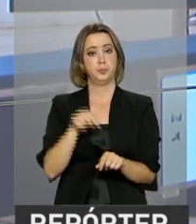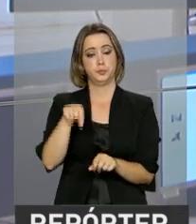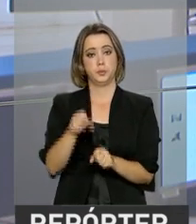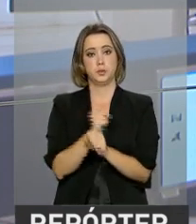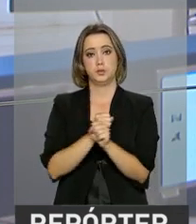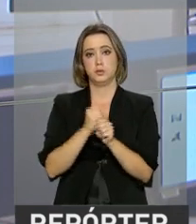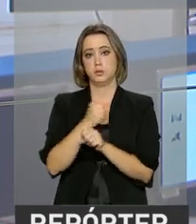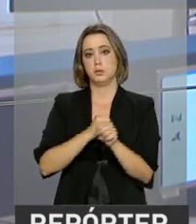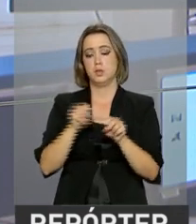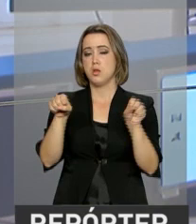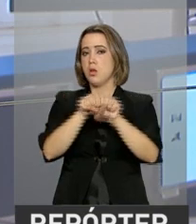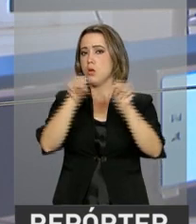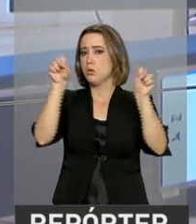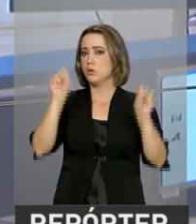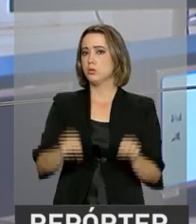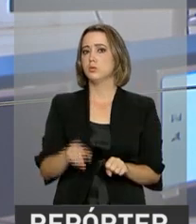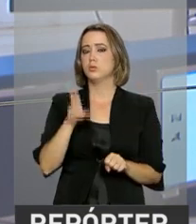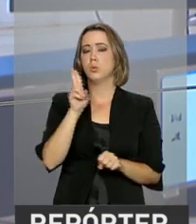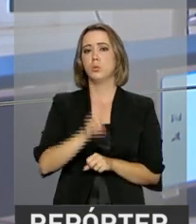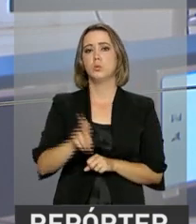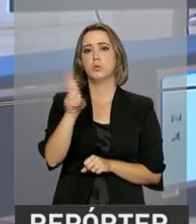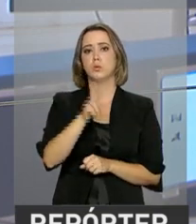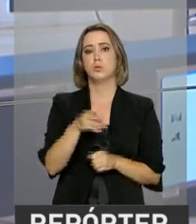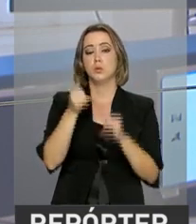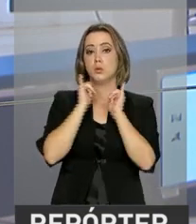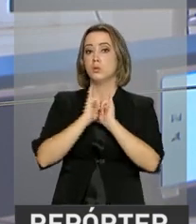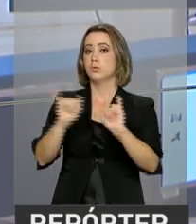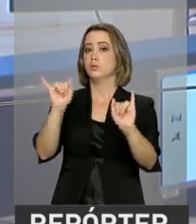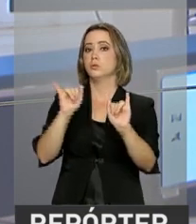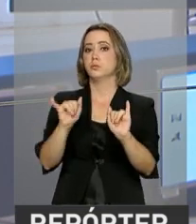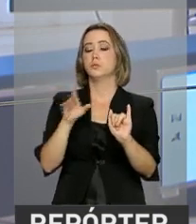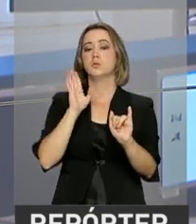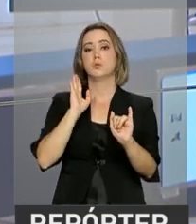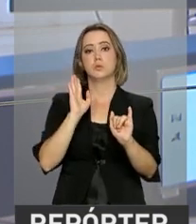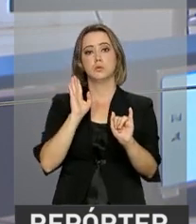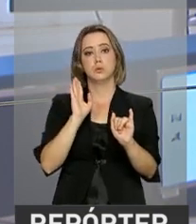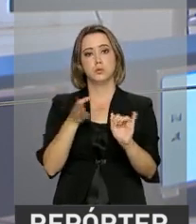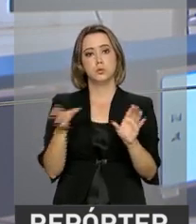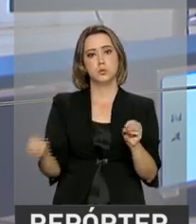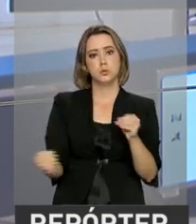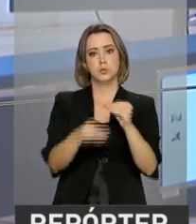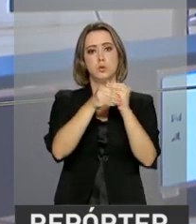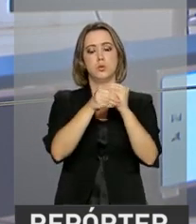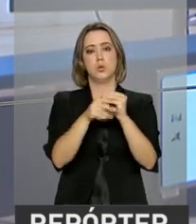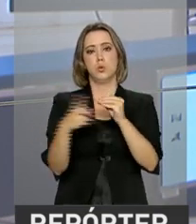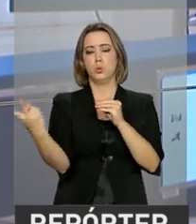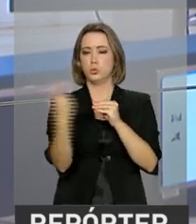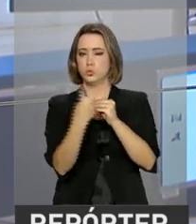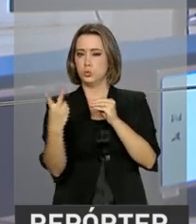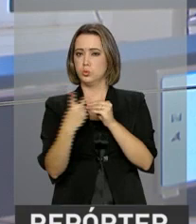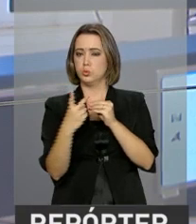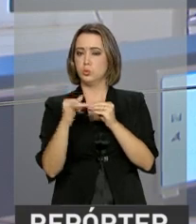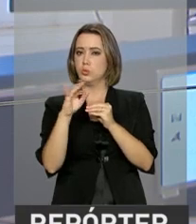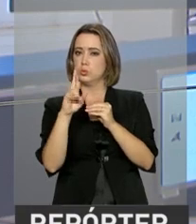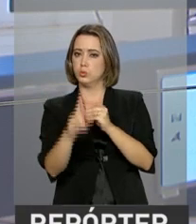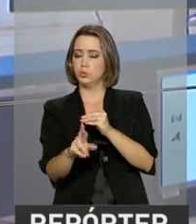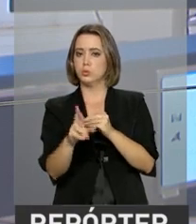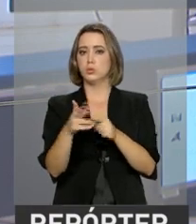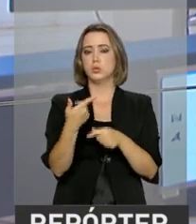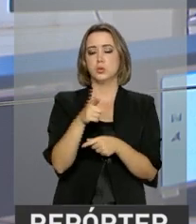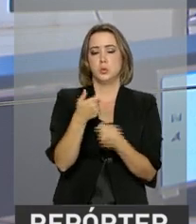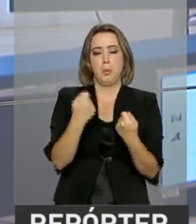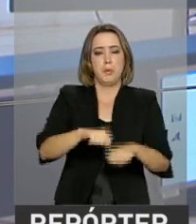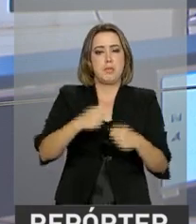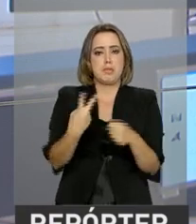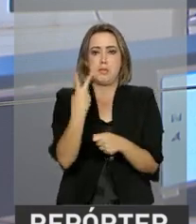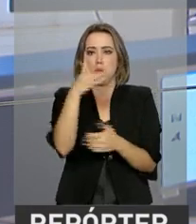ano o programa receita net usado para enviar as declarações foi orado ao programa principal do Imposto de Renda não sendo